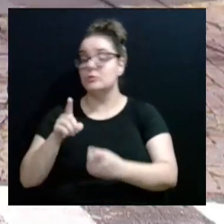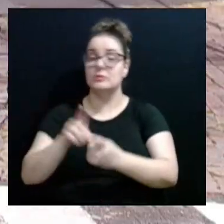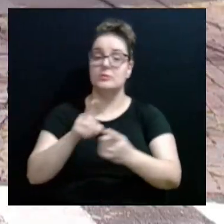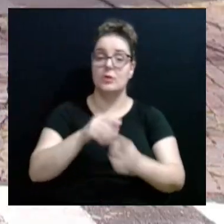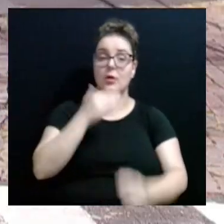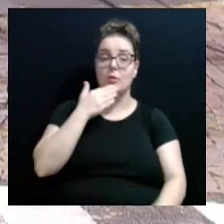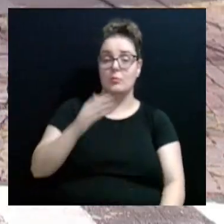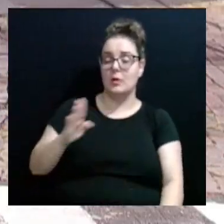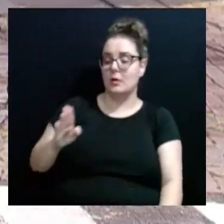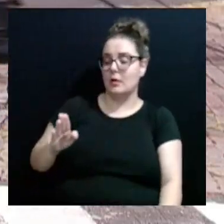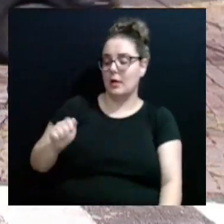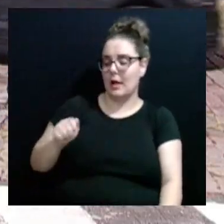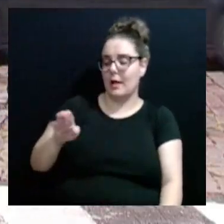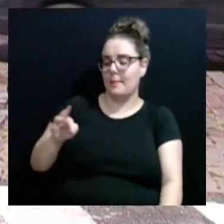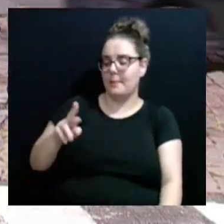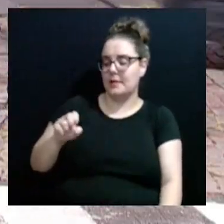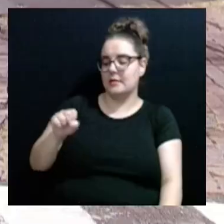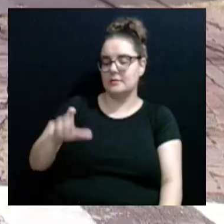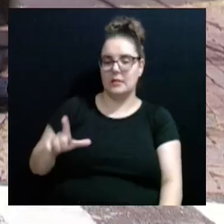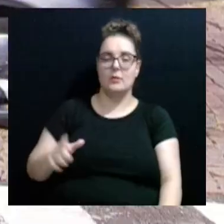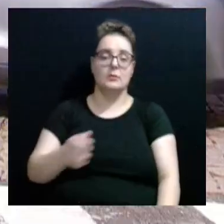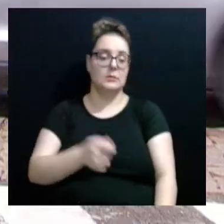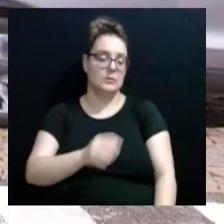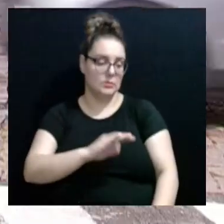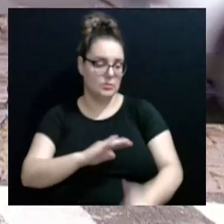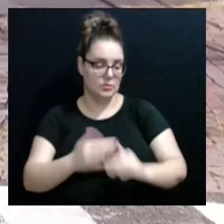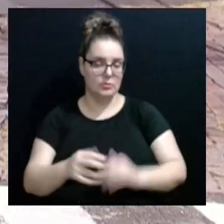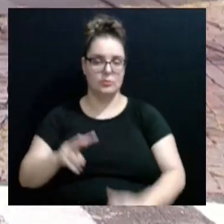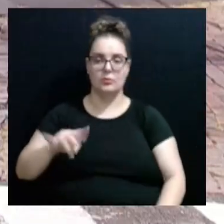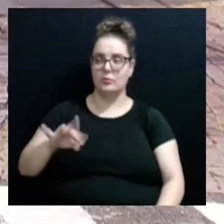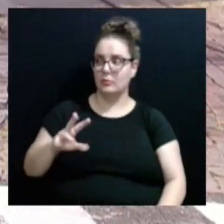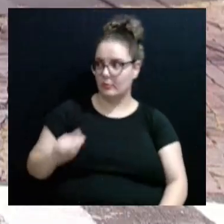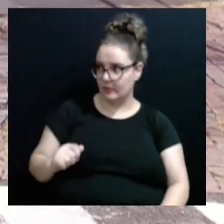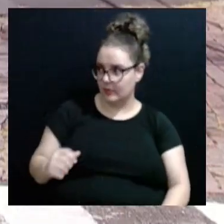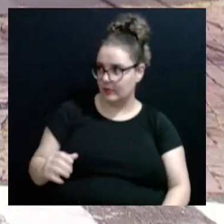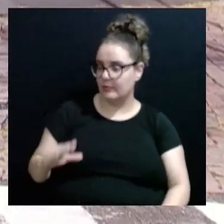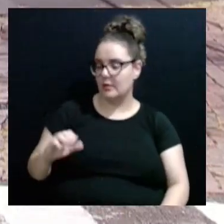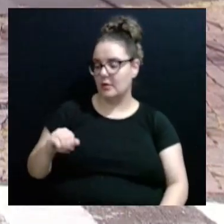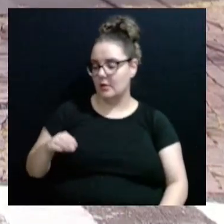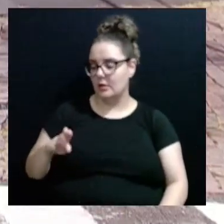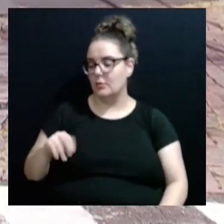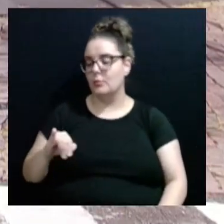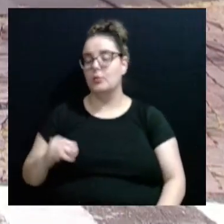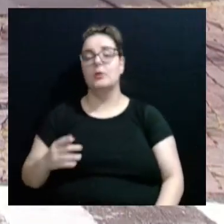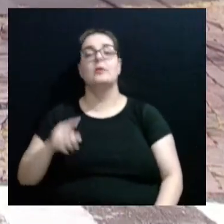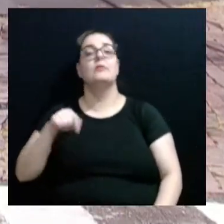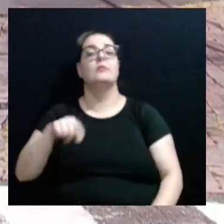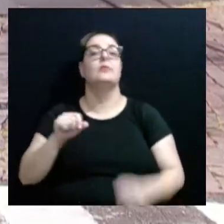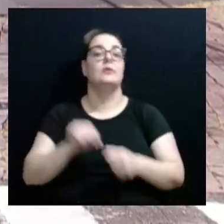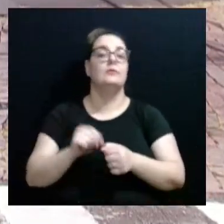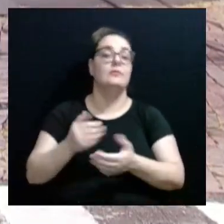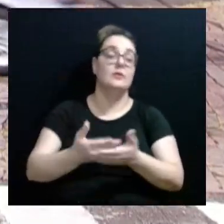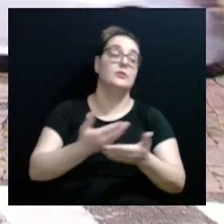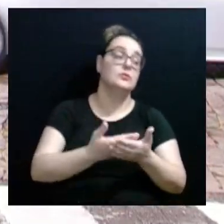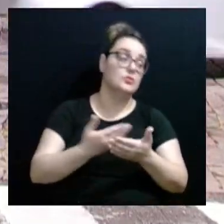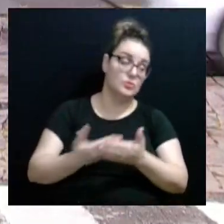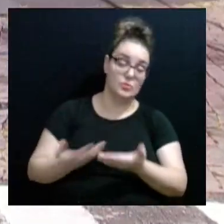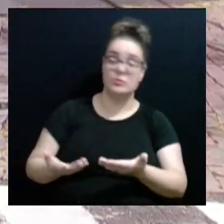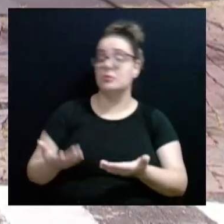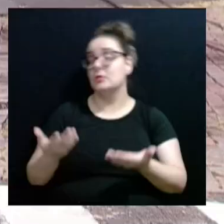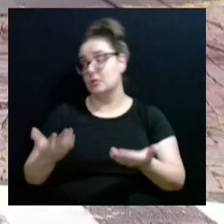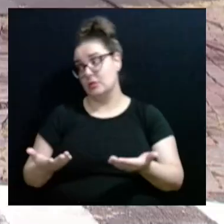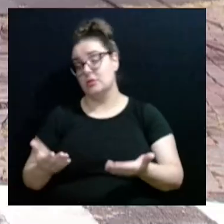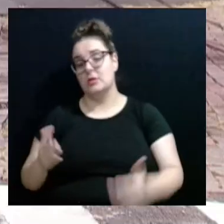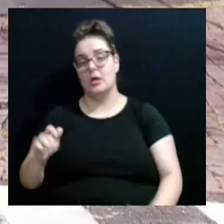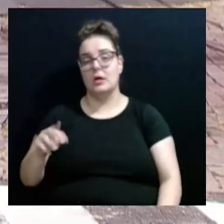da Associação de Bairro aqui do Viva Cambuí, então, foi feito, então, esse estudo e a Coronel Silva Teles,